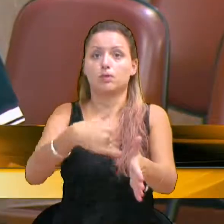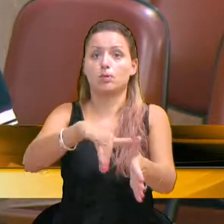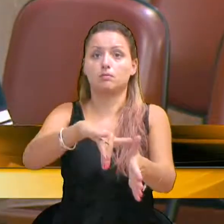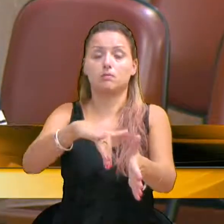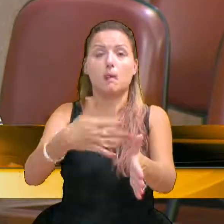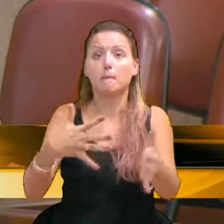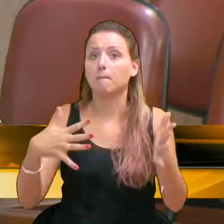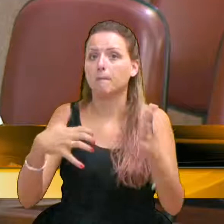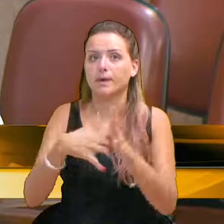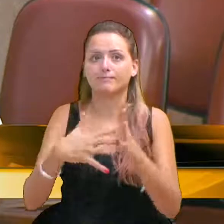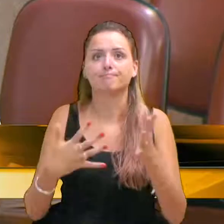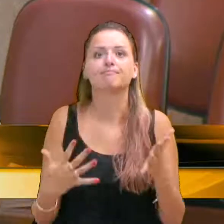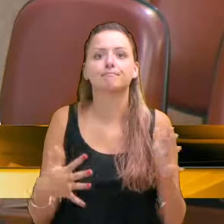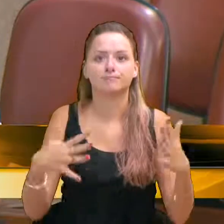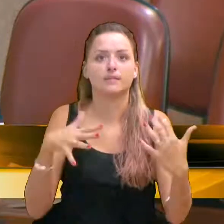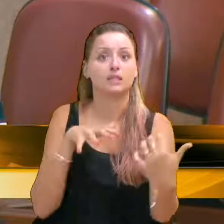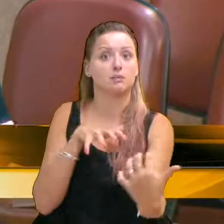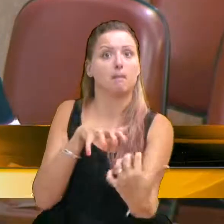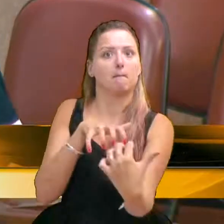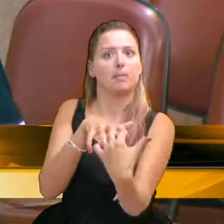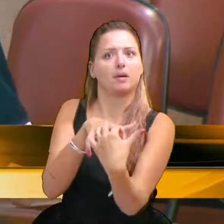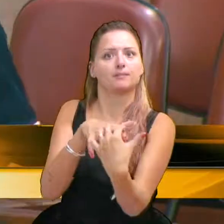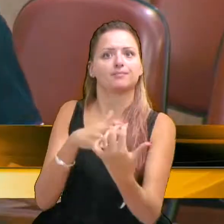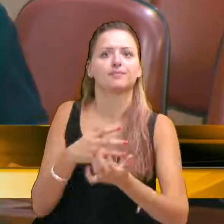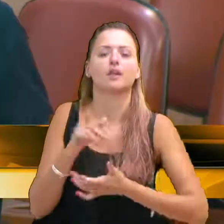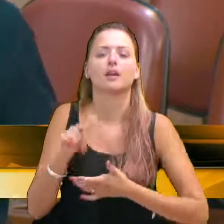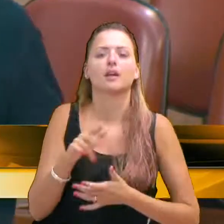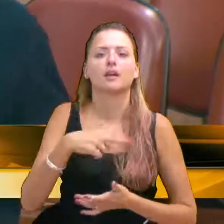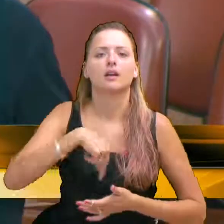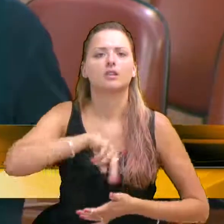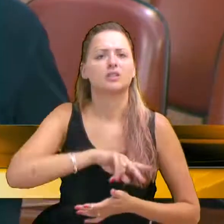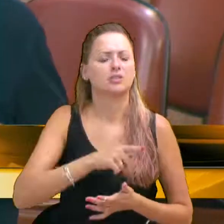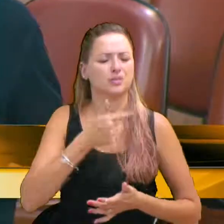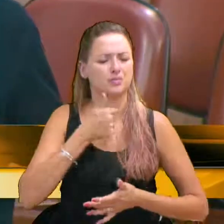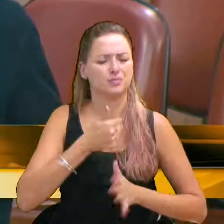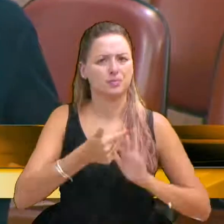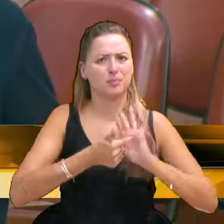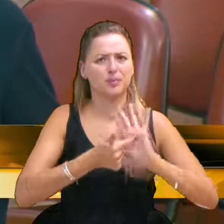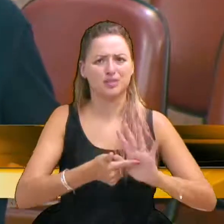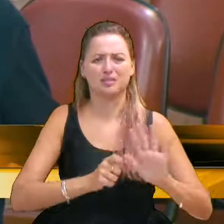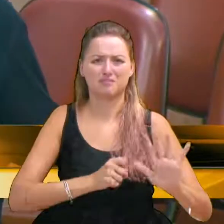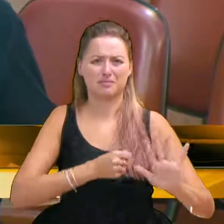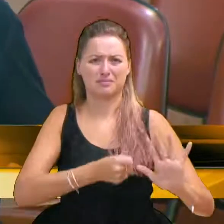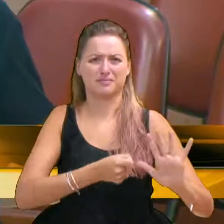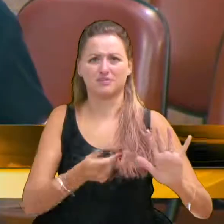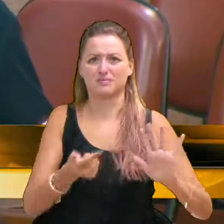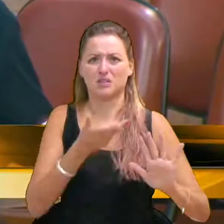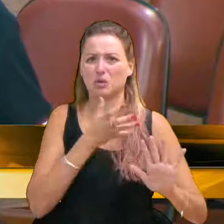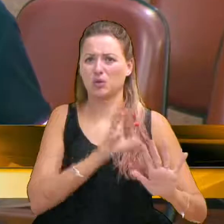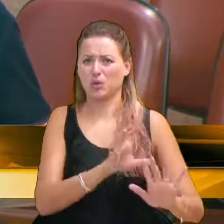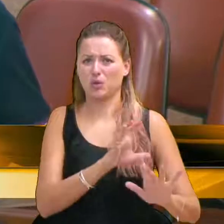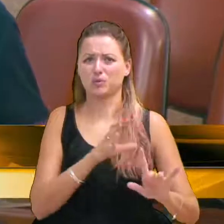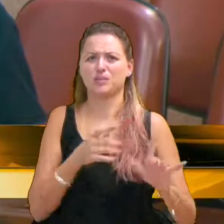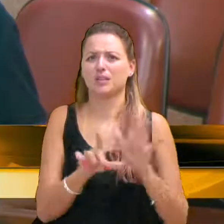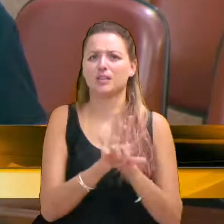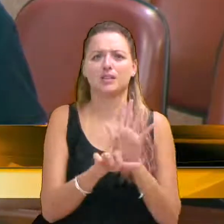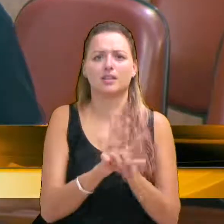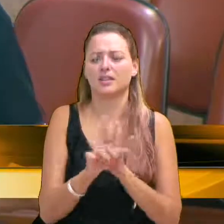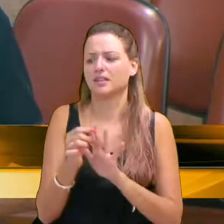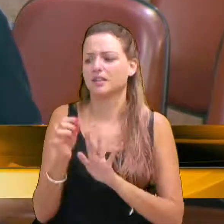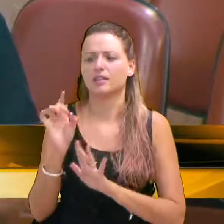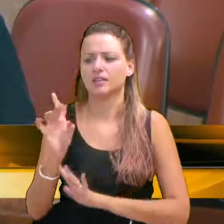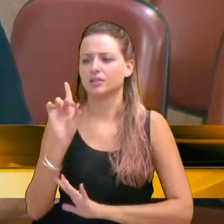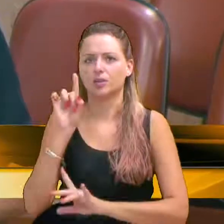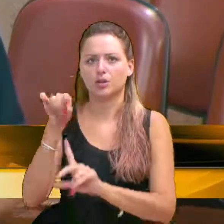Então, está na hora da gente manifestar a nossa indignação com esse tipo de lei que não tem outro